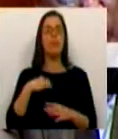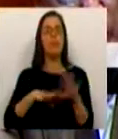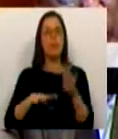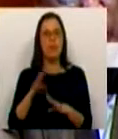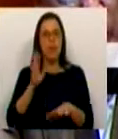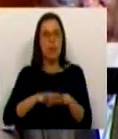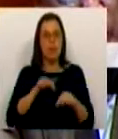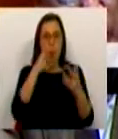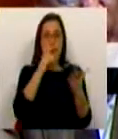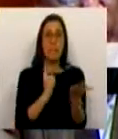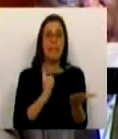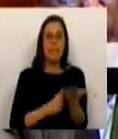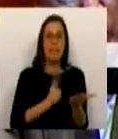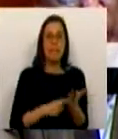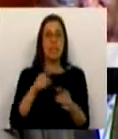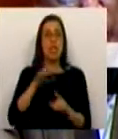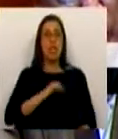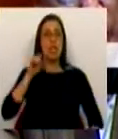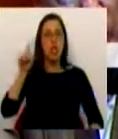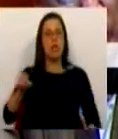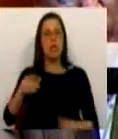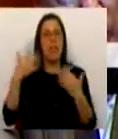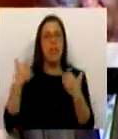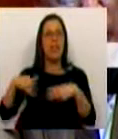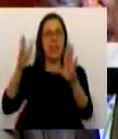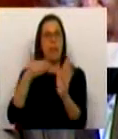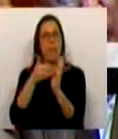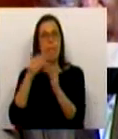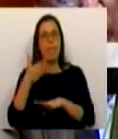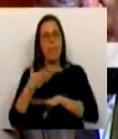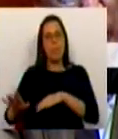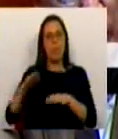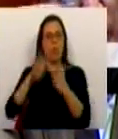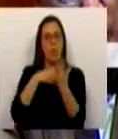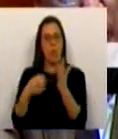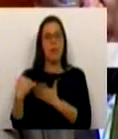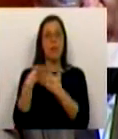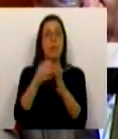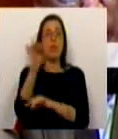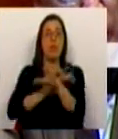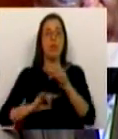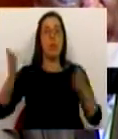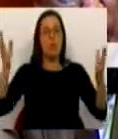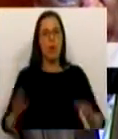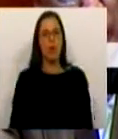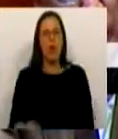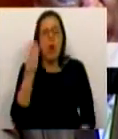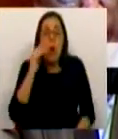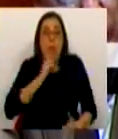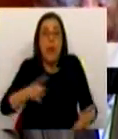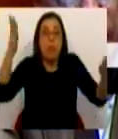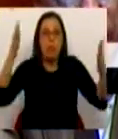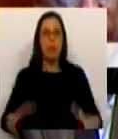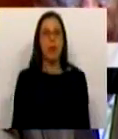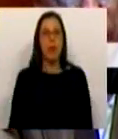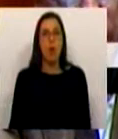fazer à custa do Orçamento de Estado, porque estes senhores se permitiram deixar fora do quadro comunitário de apoio. Como é que é